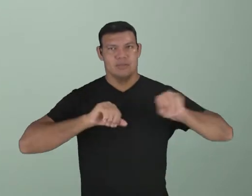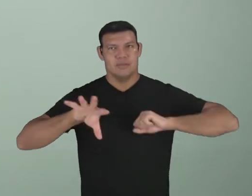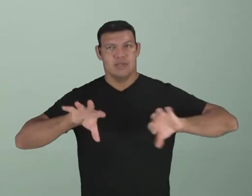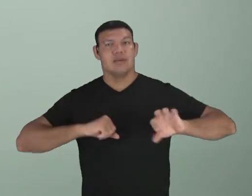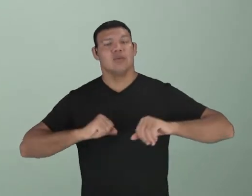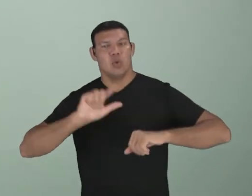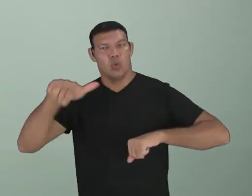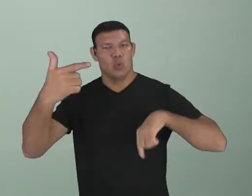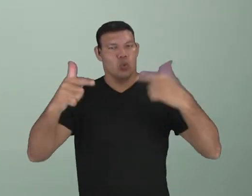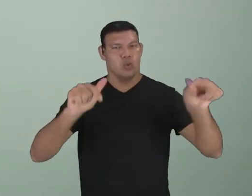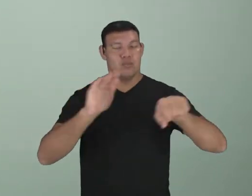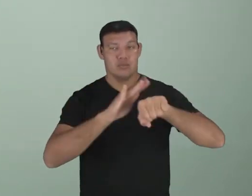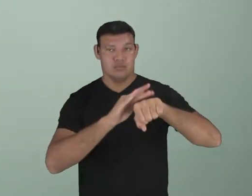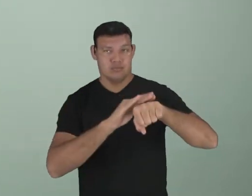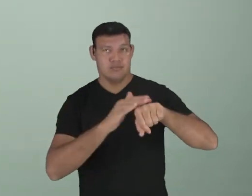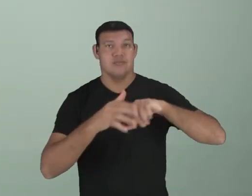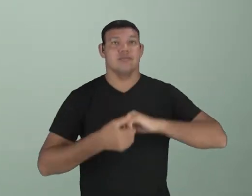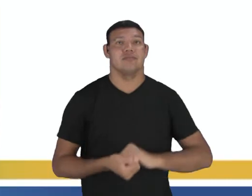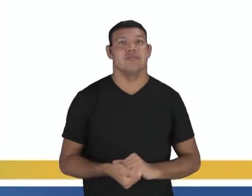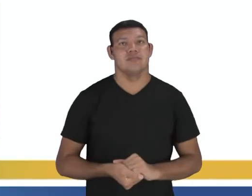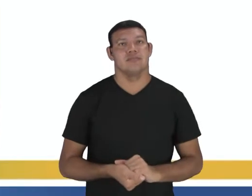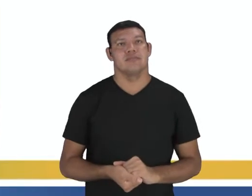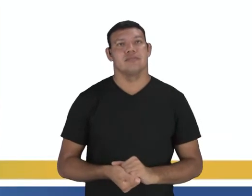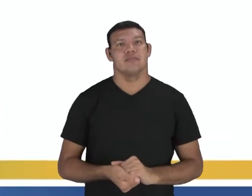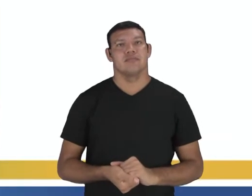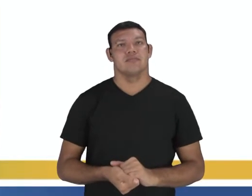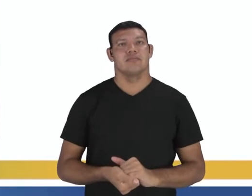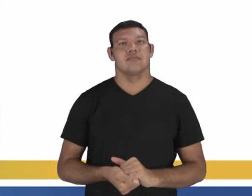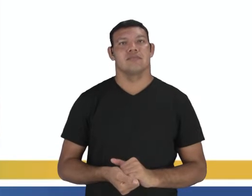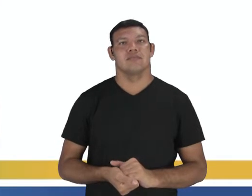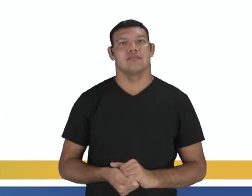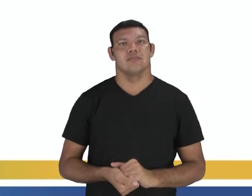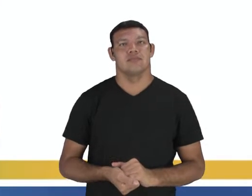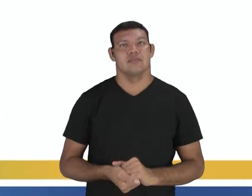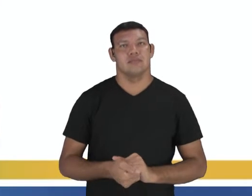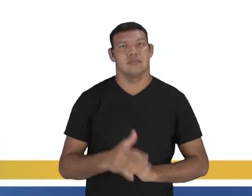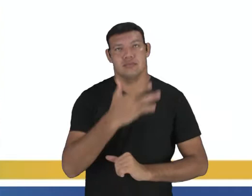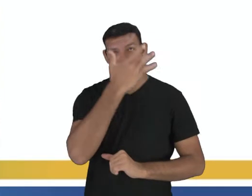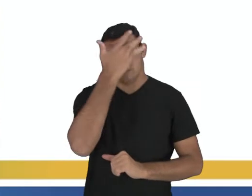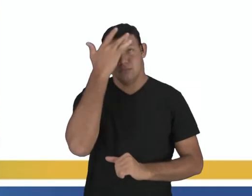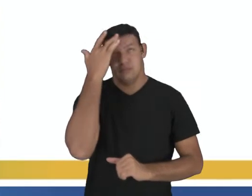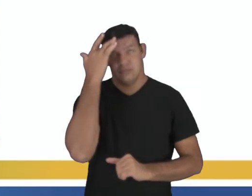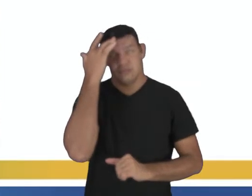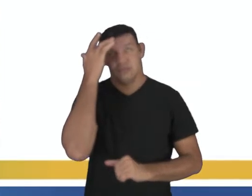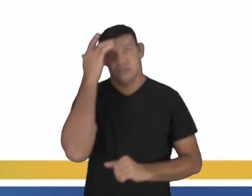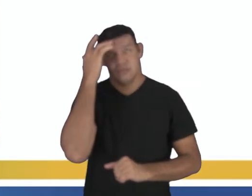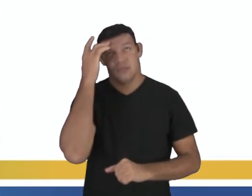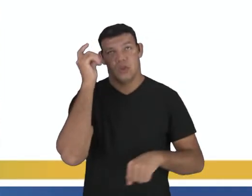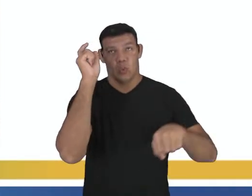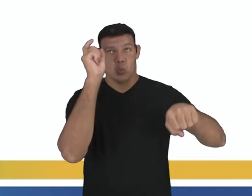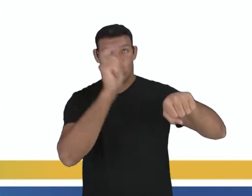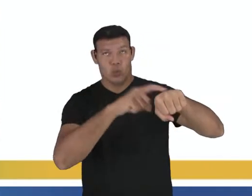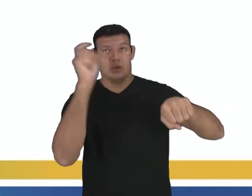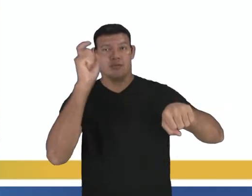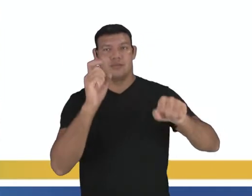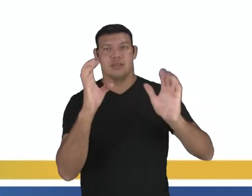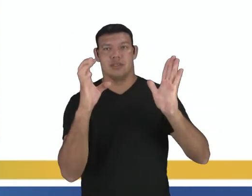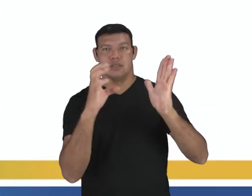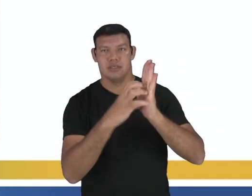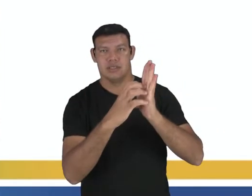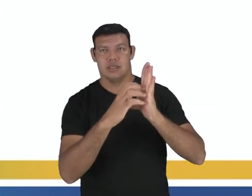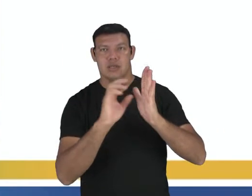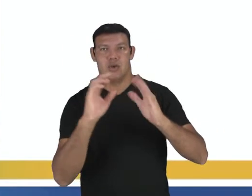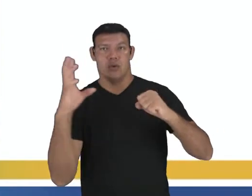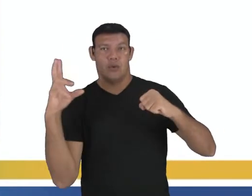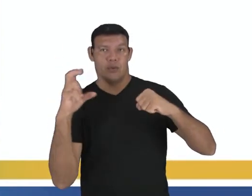bom? Como está ali na telinha para vocês, uma pessoa que tem HIV, ela pode, durante muitos anos, não